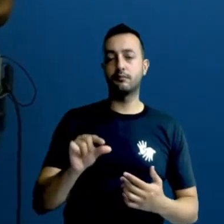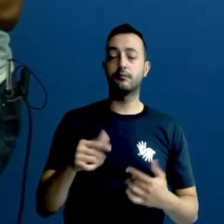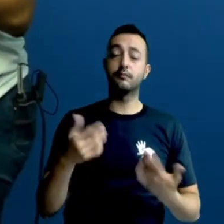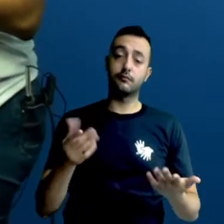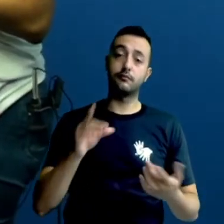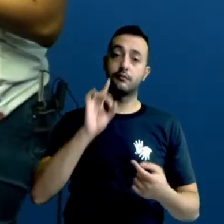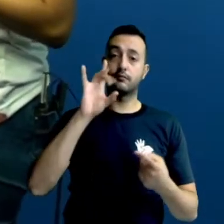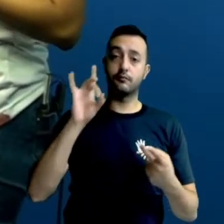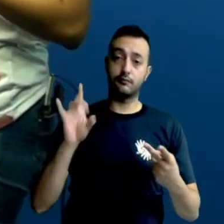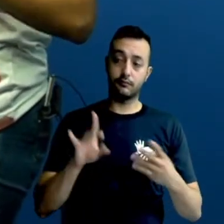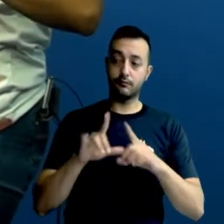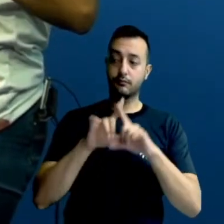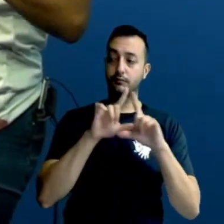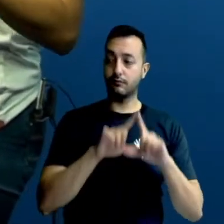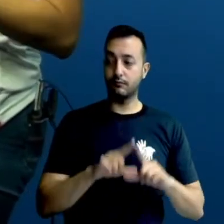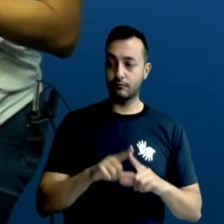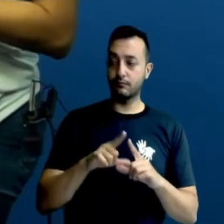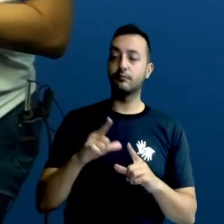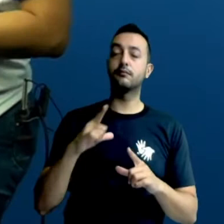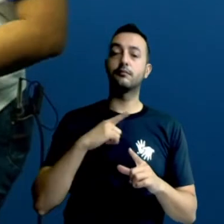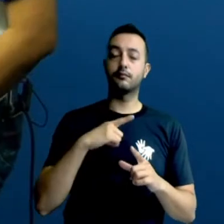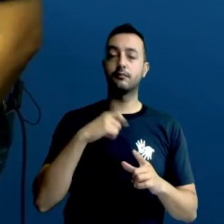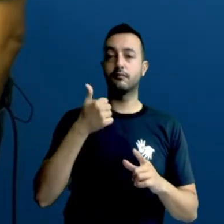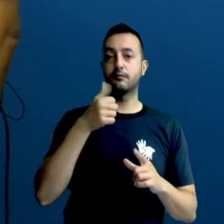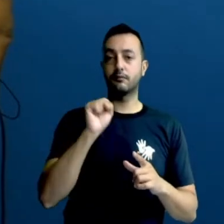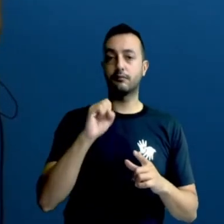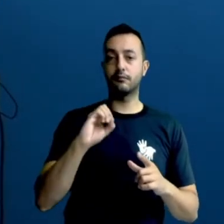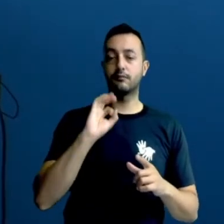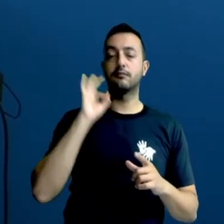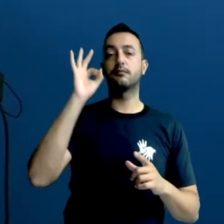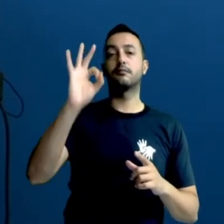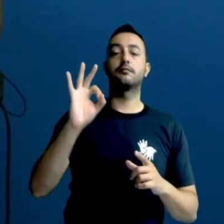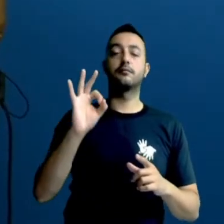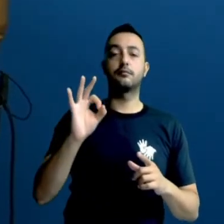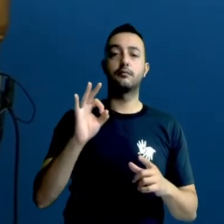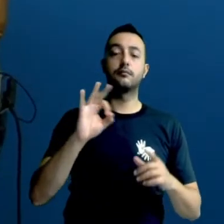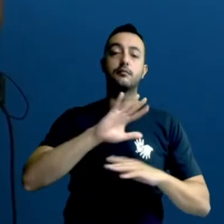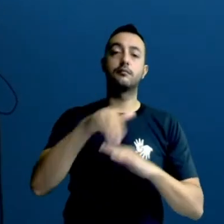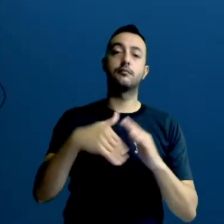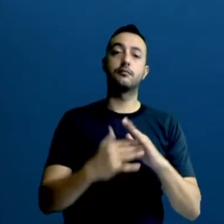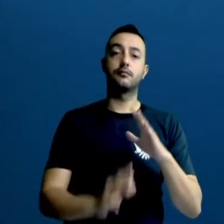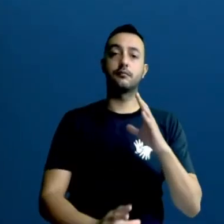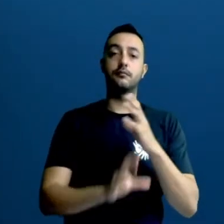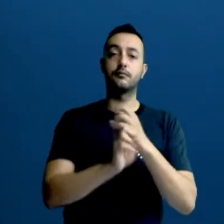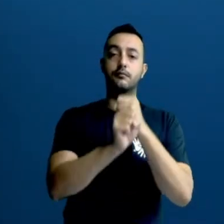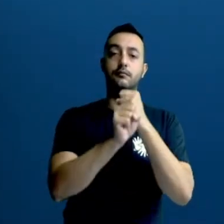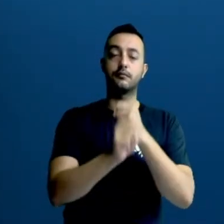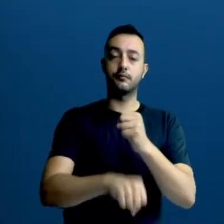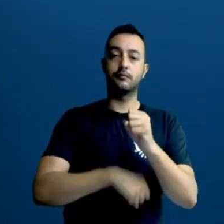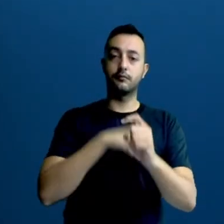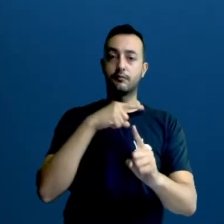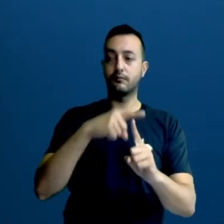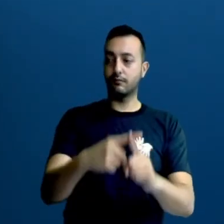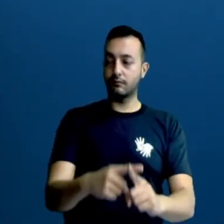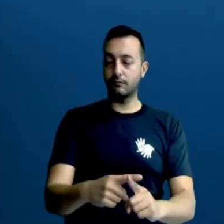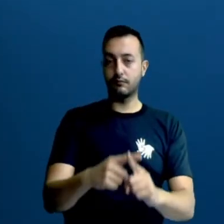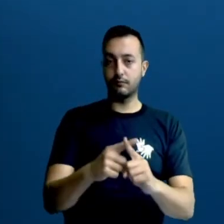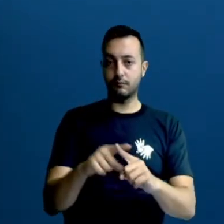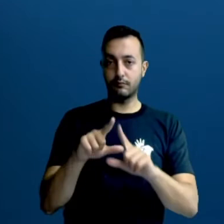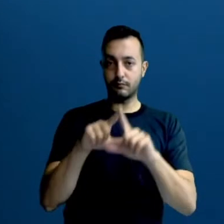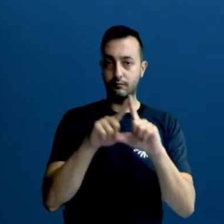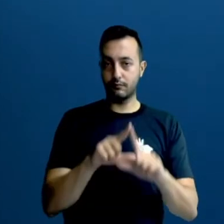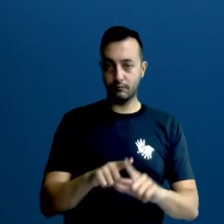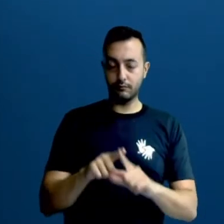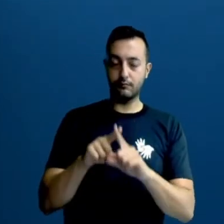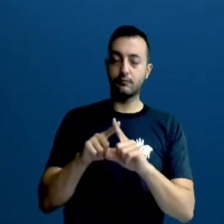cada triângulo tem 180 graus, a gente chega no total multiplicando a quantidade de